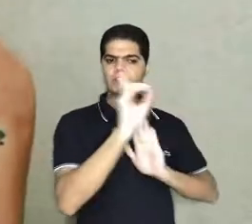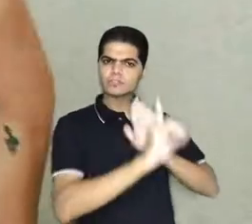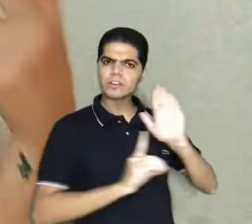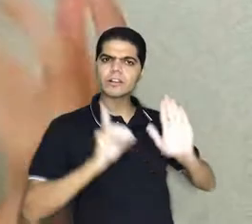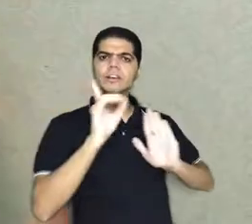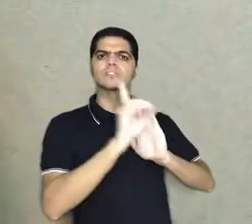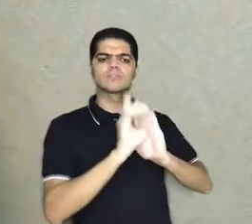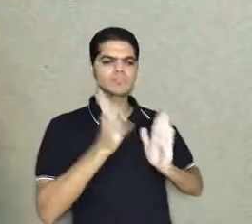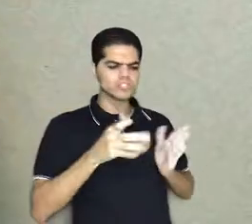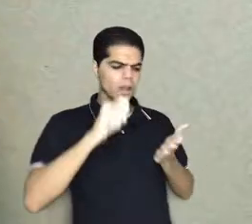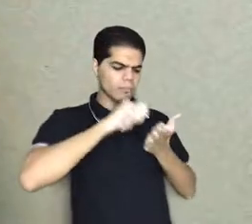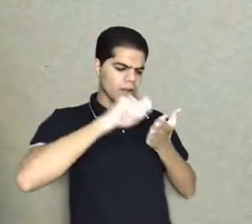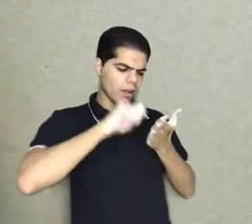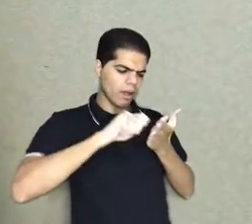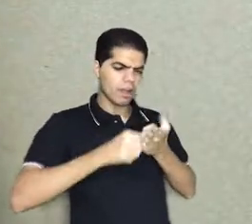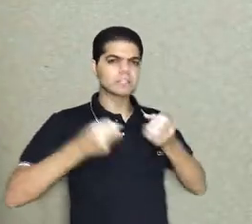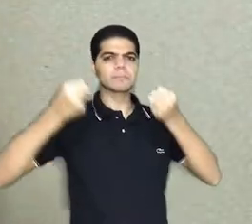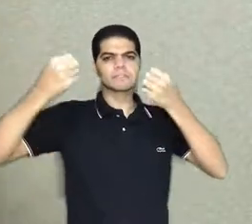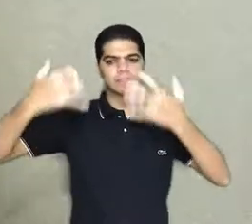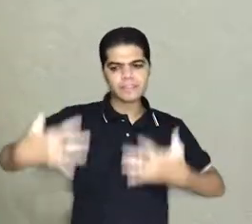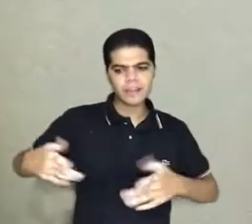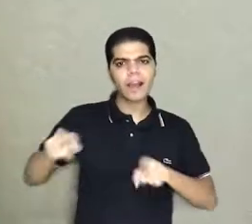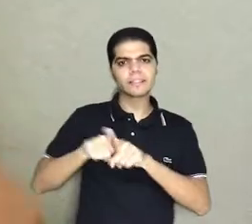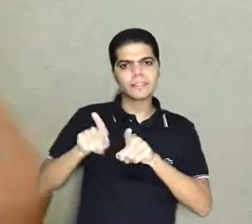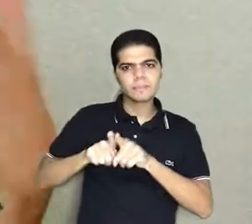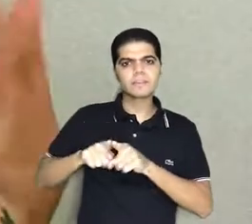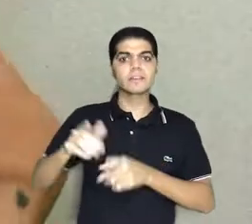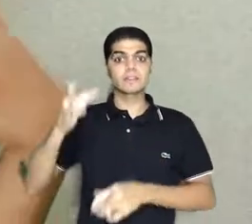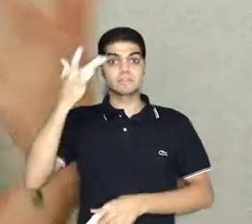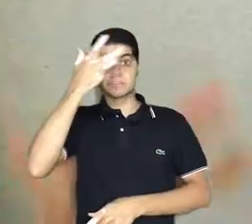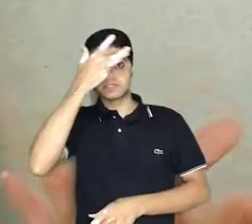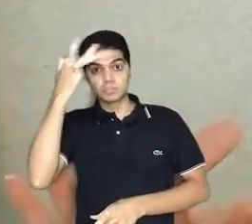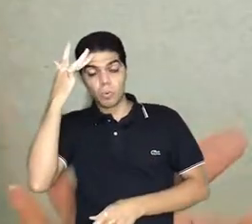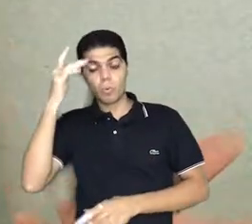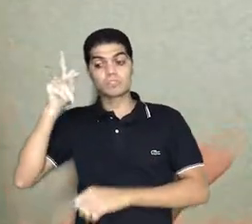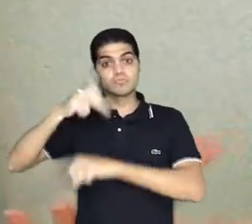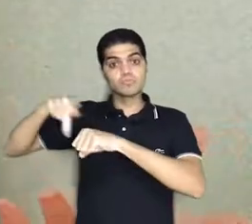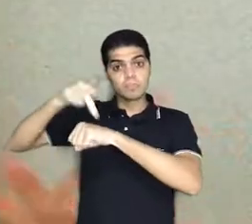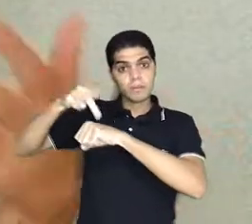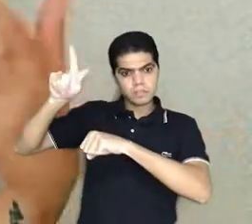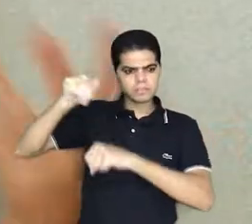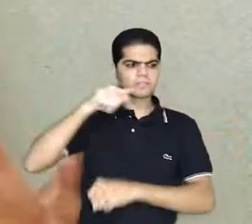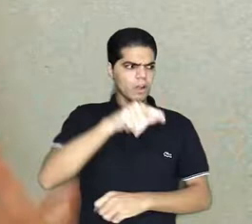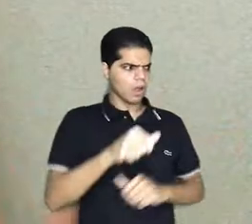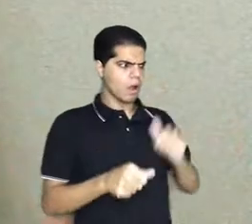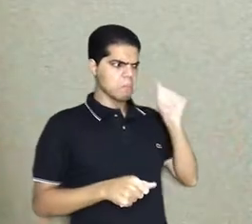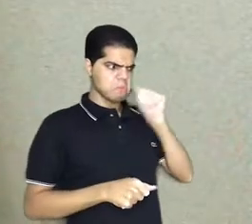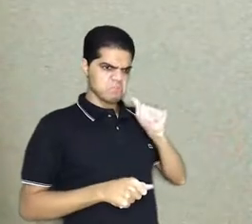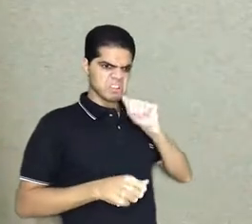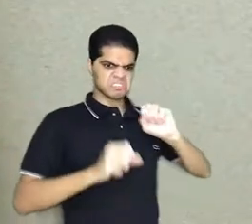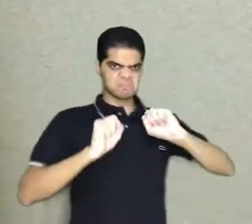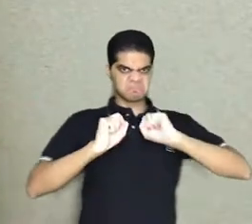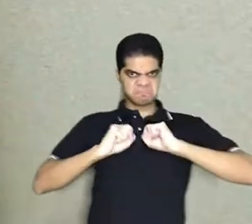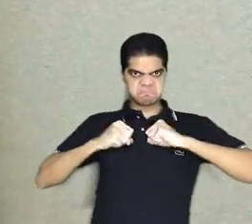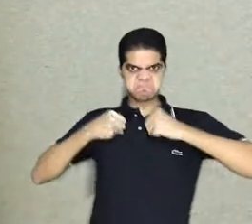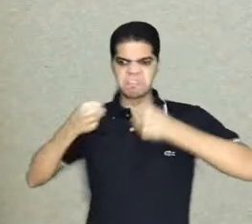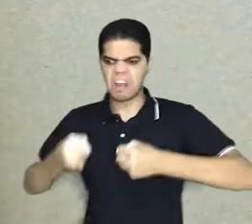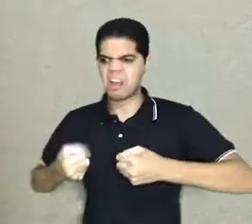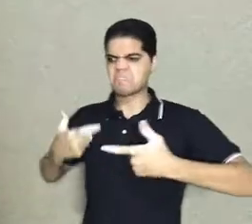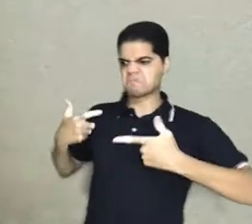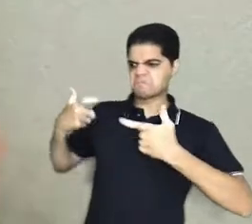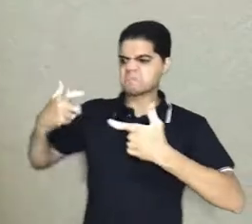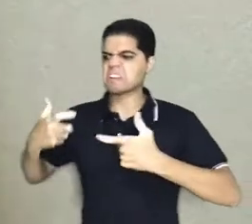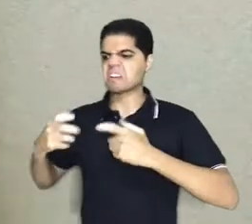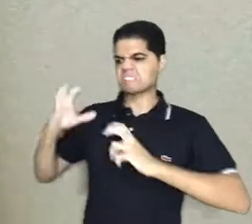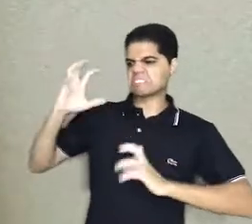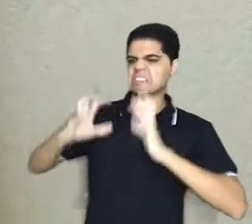de estrangeiros daquele período e que elas lutavam corpo a corpo mesmo, pegavam em armas contra os portugueses. Então elas